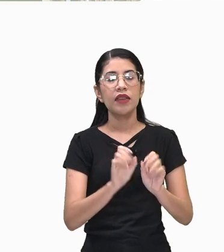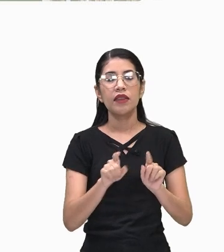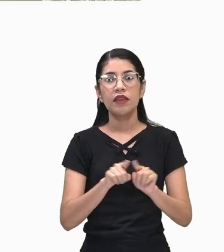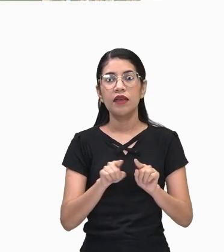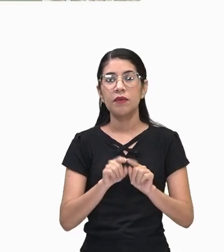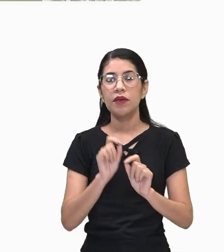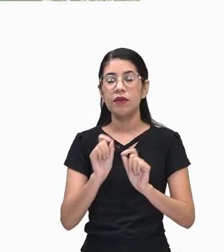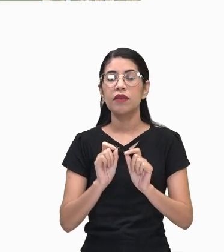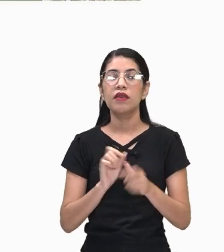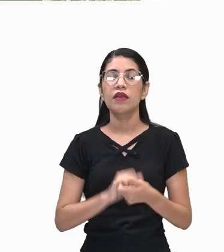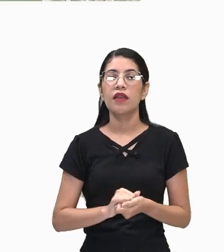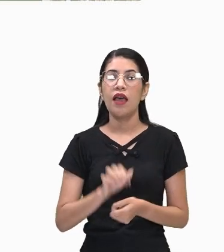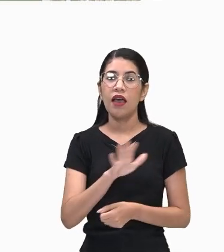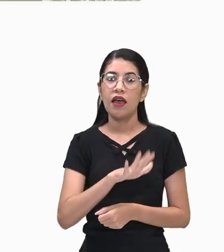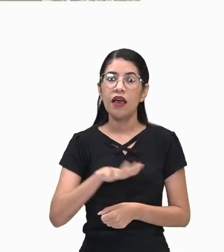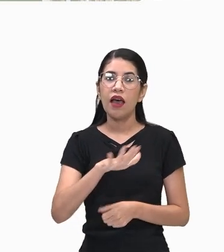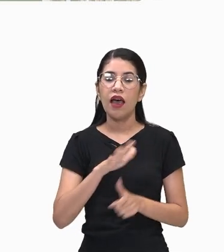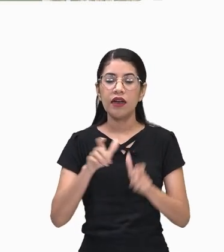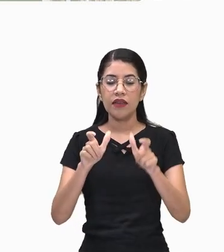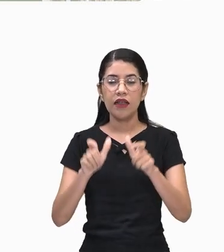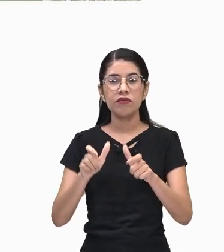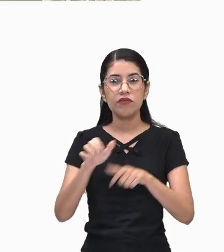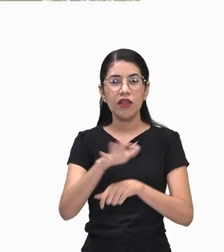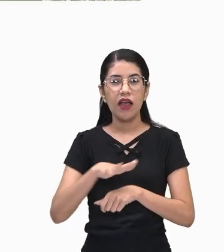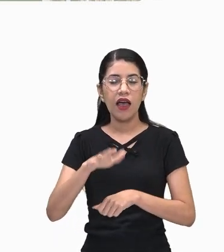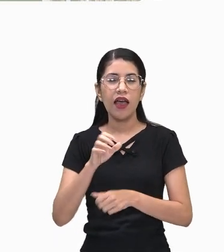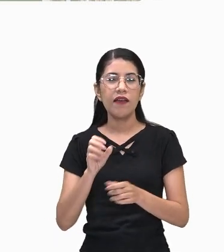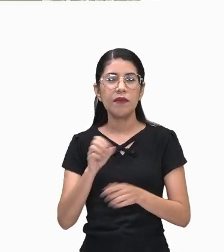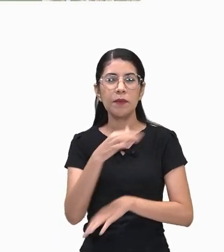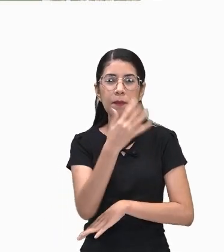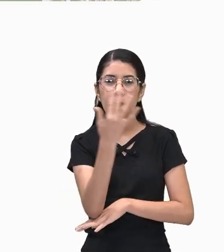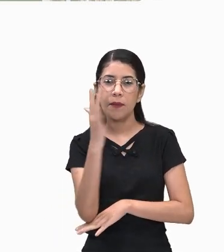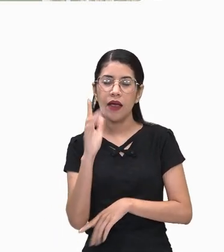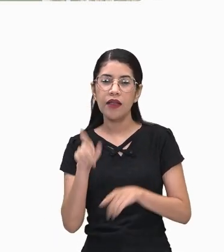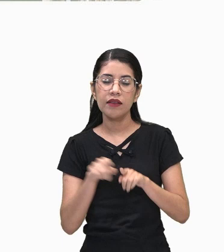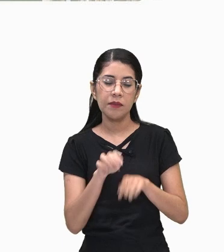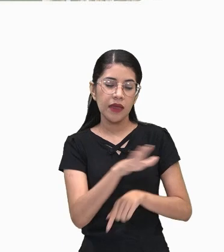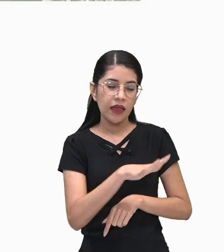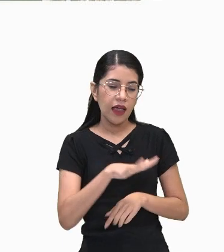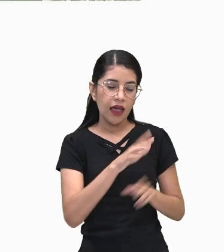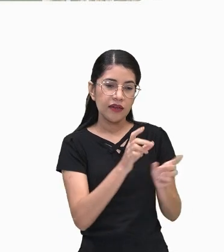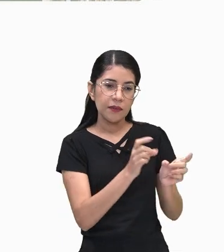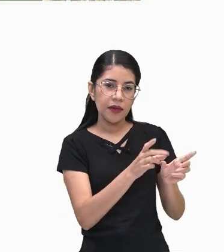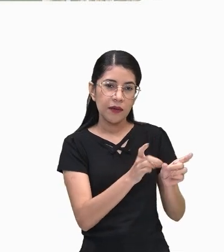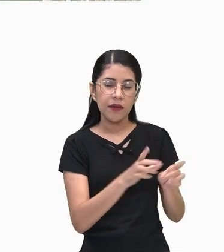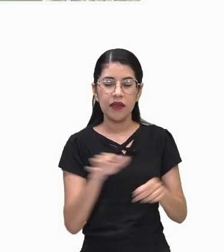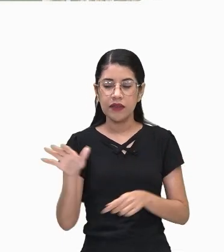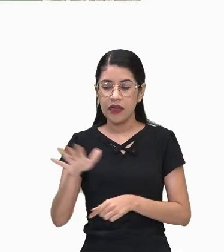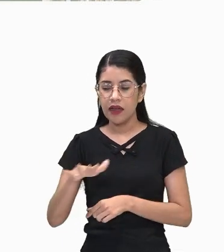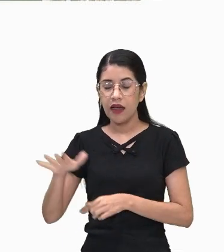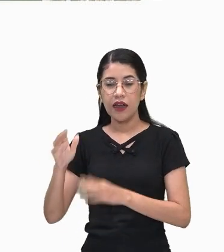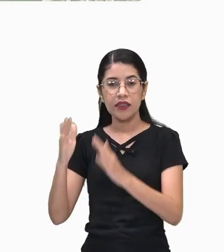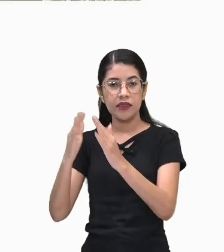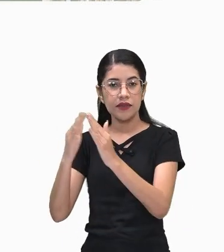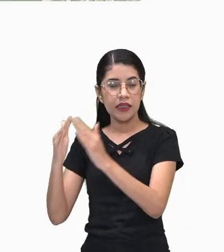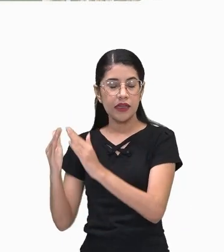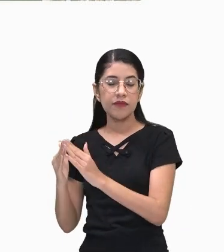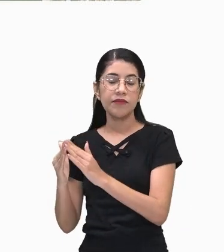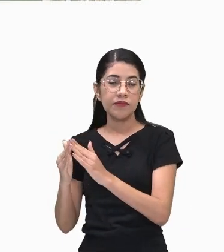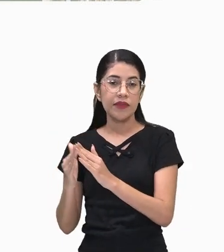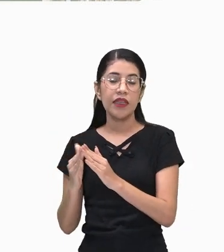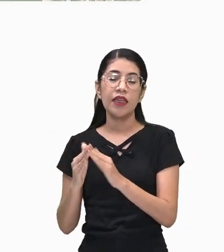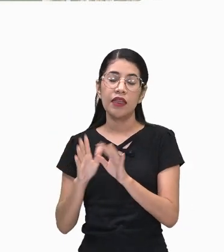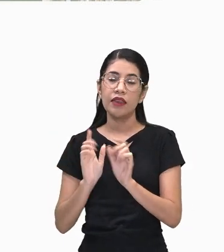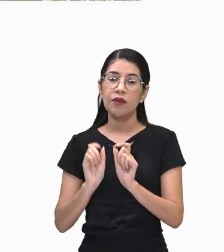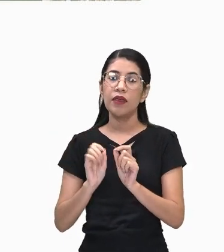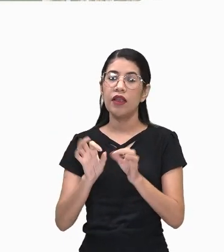estabelecendo onde é as áreas verdes, onde é a área comercial, onde é a área residencial, né? Então, ele teve